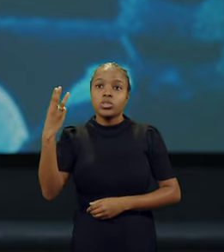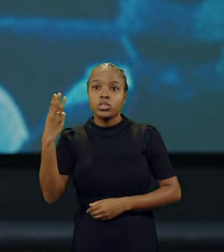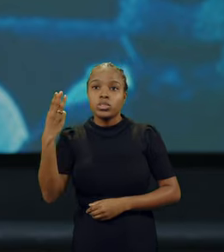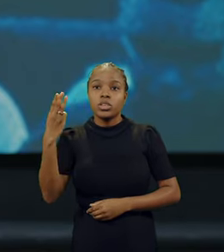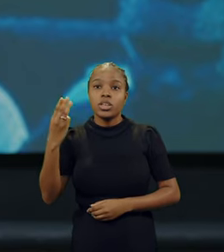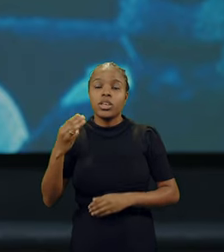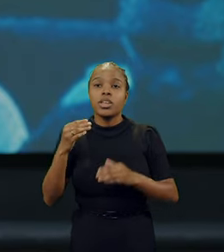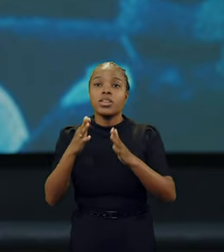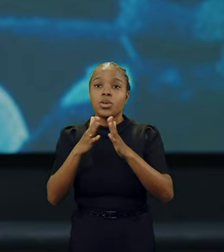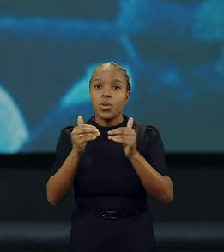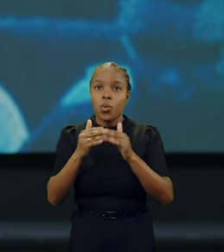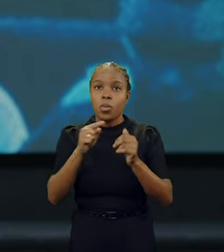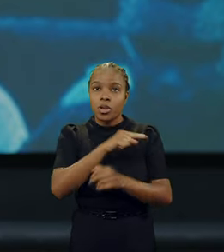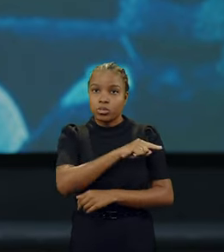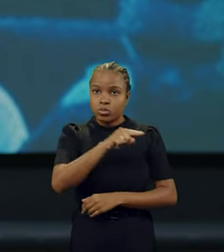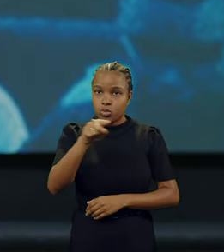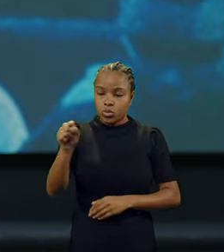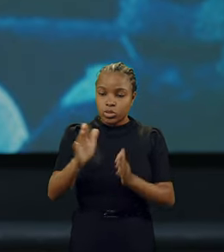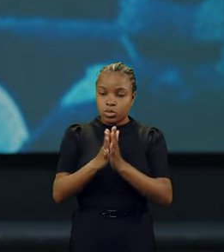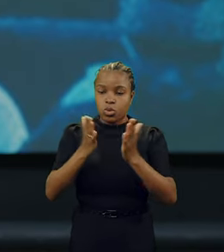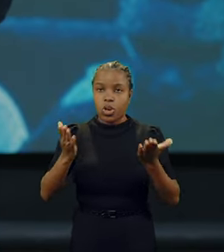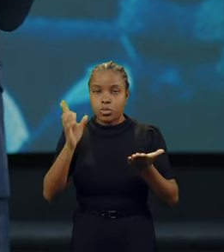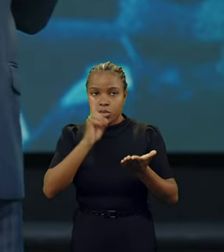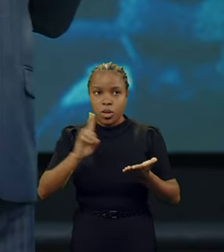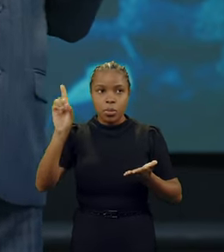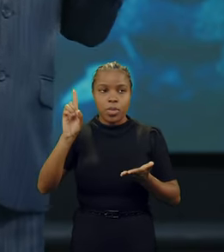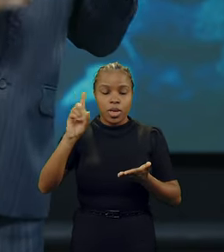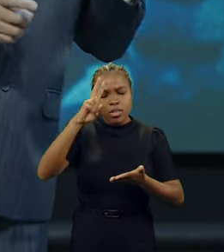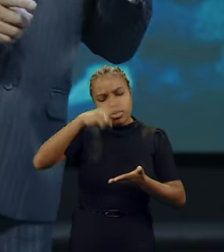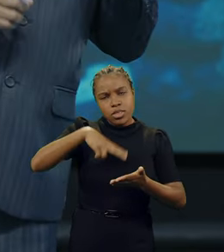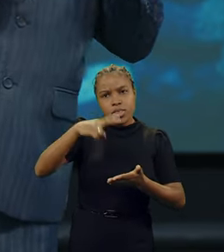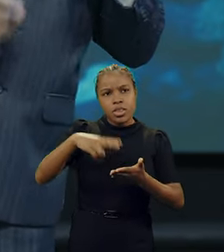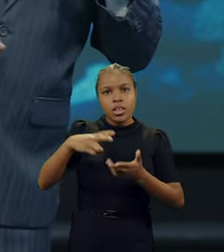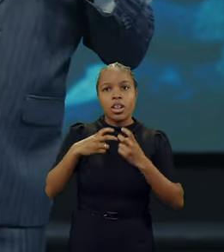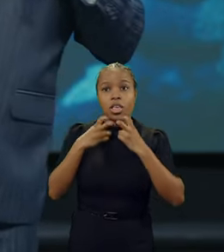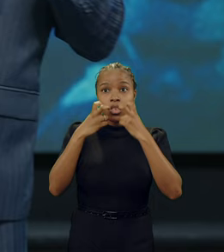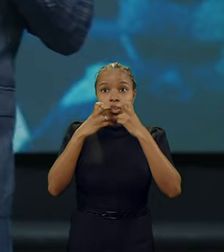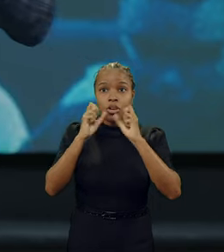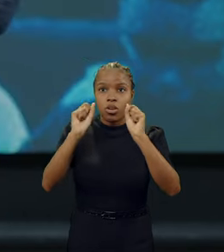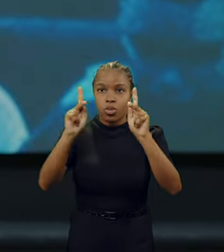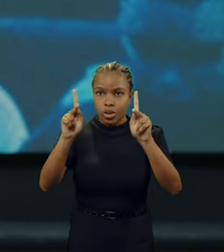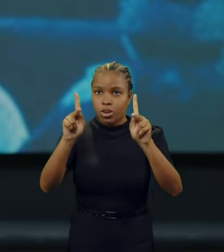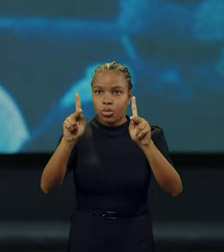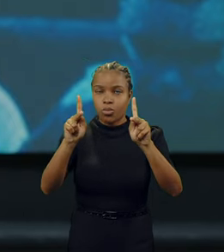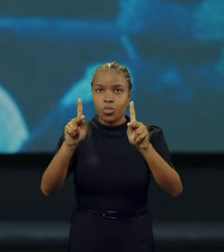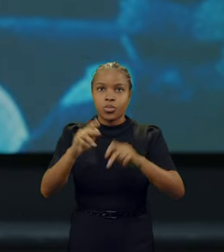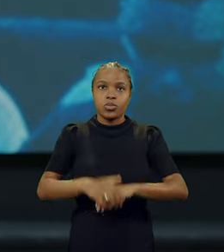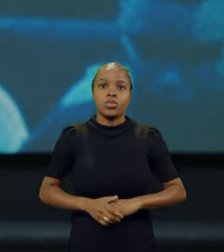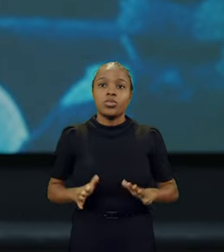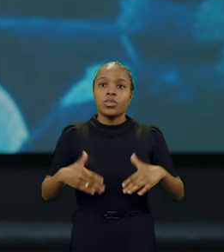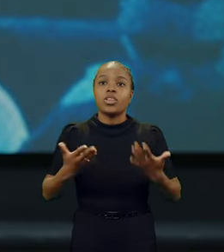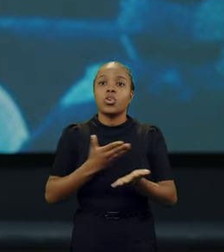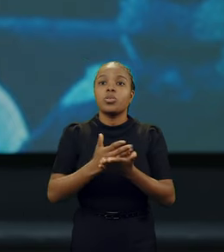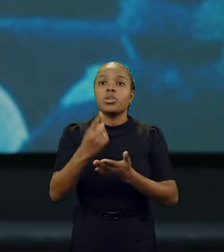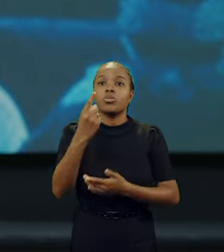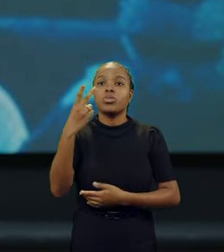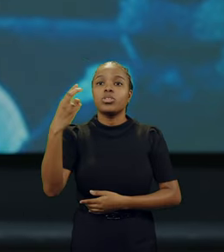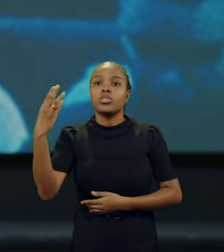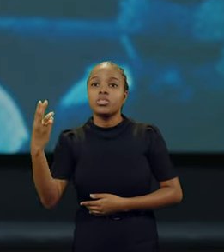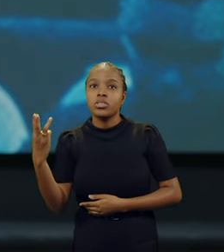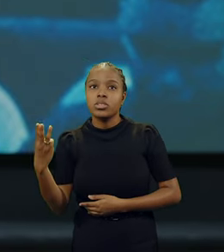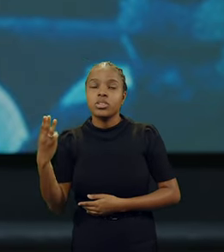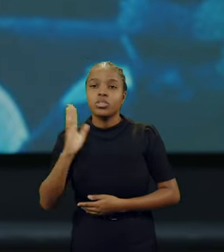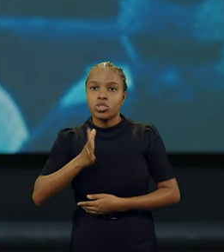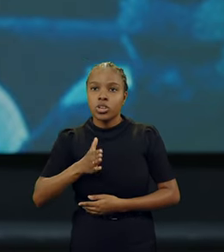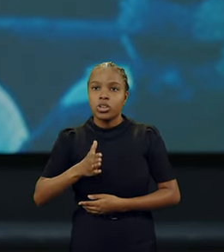pedir a todos vocês que estão com a Bíblia aberta, leia em voz alta. Pode ser? Então vamos lá, 1, 2, 3,